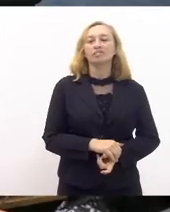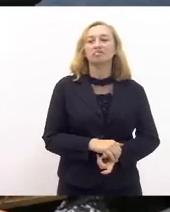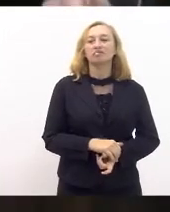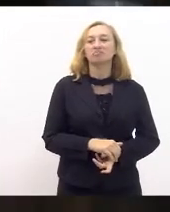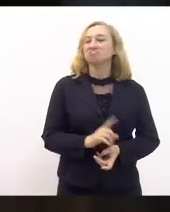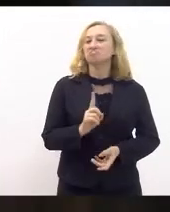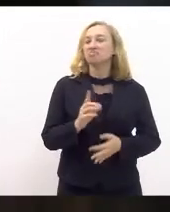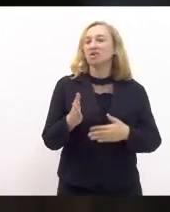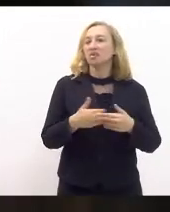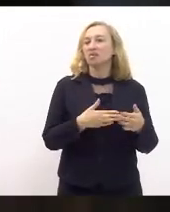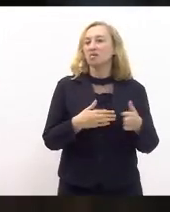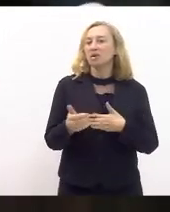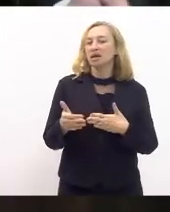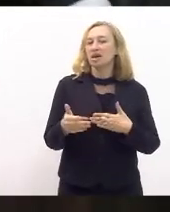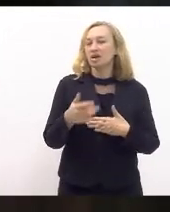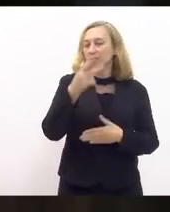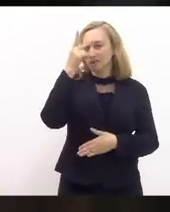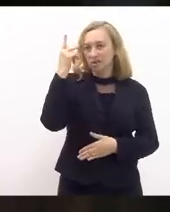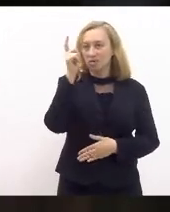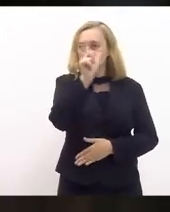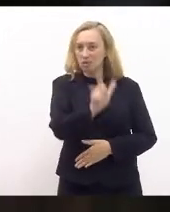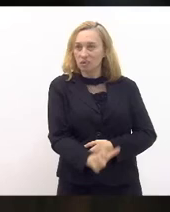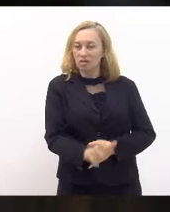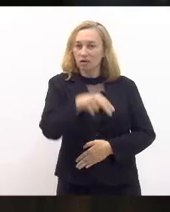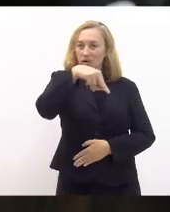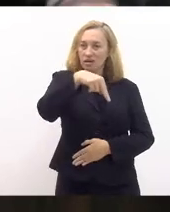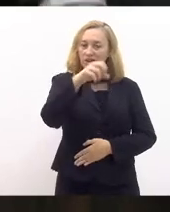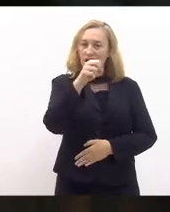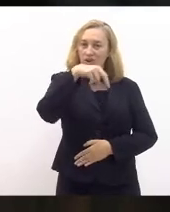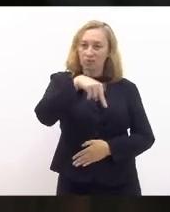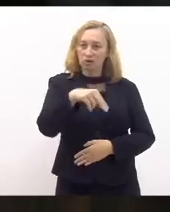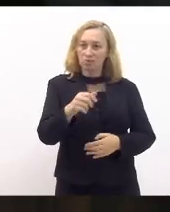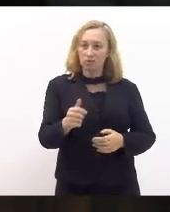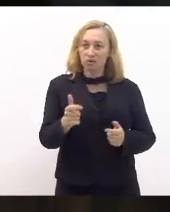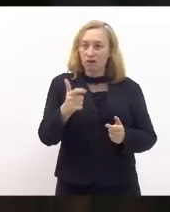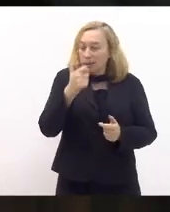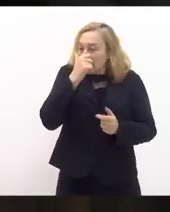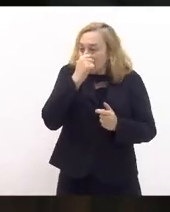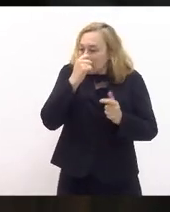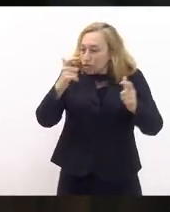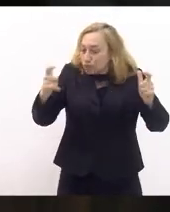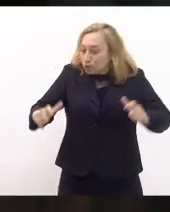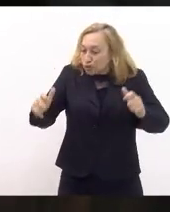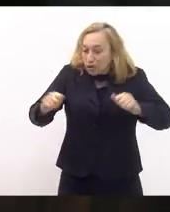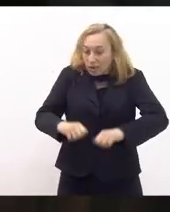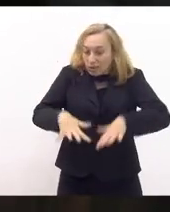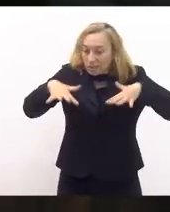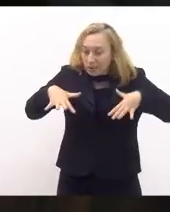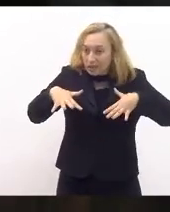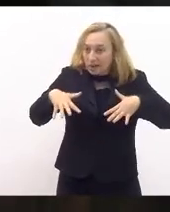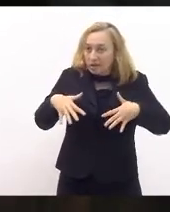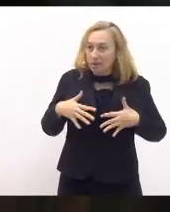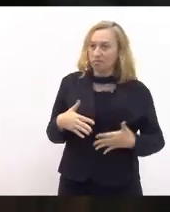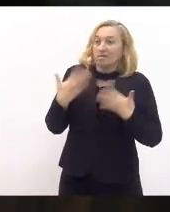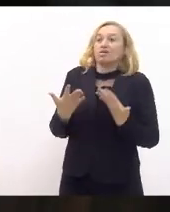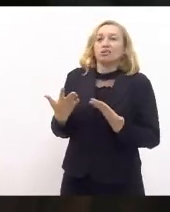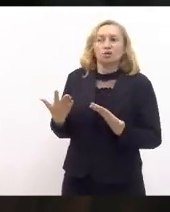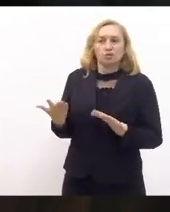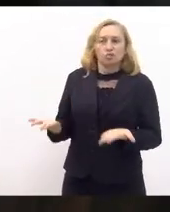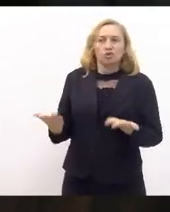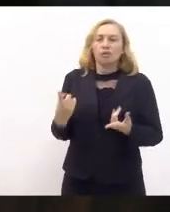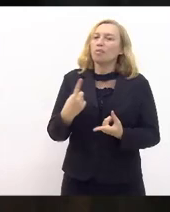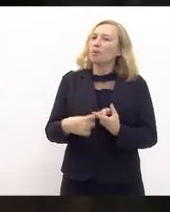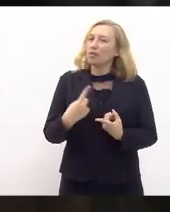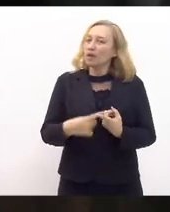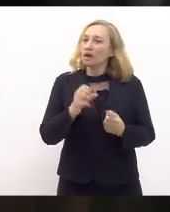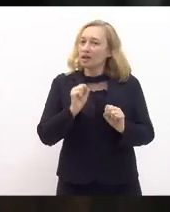qualquer personalidade igual o doutor Nelson que enche um plenário. Eu confesso a vocês que me assusta, porque